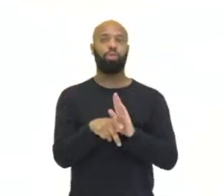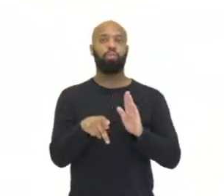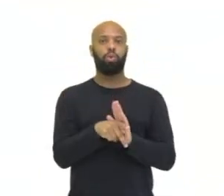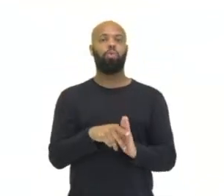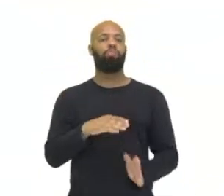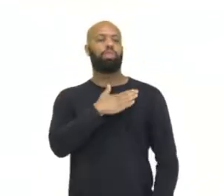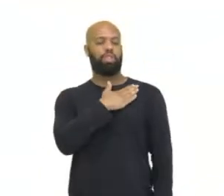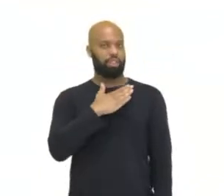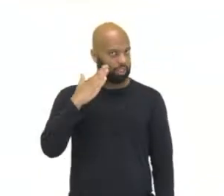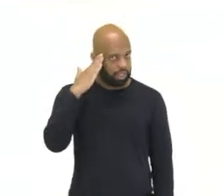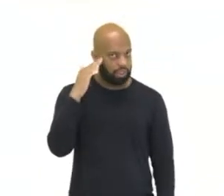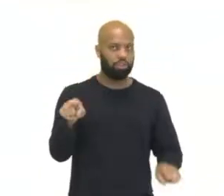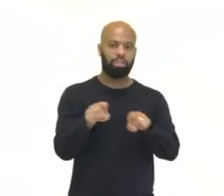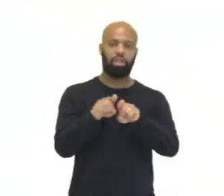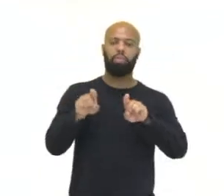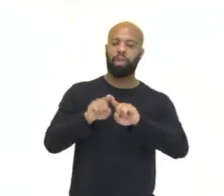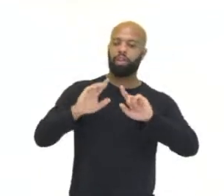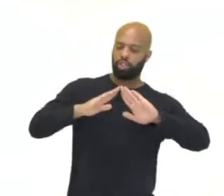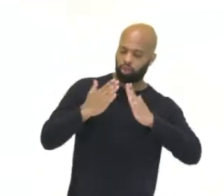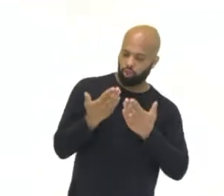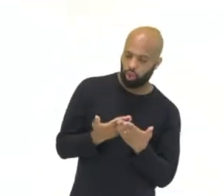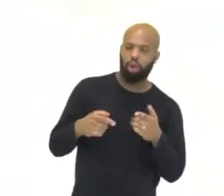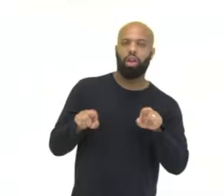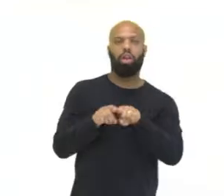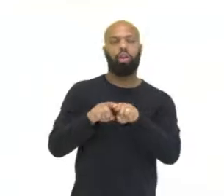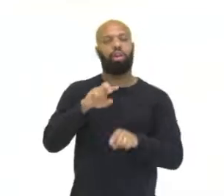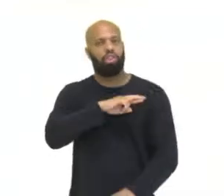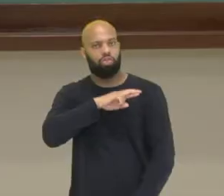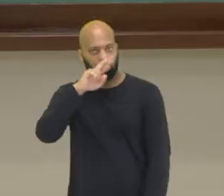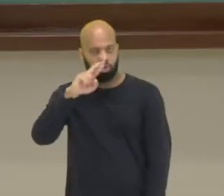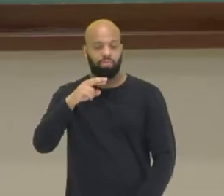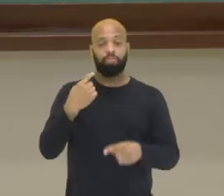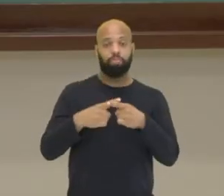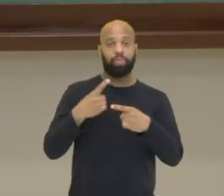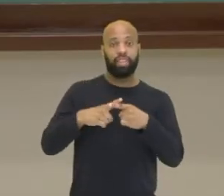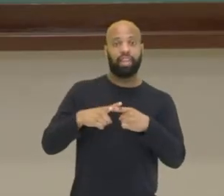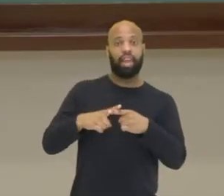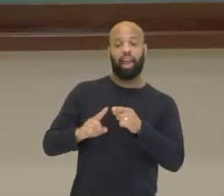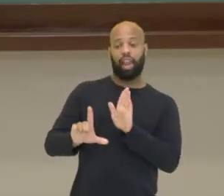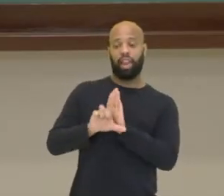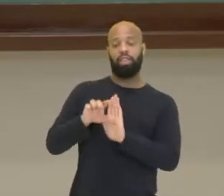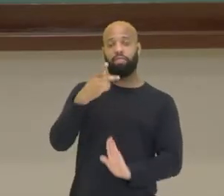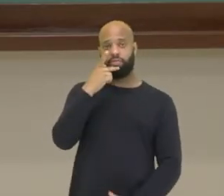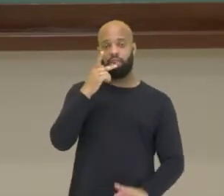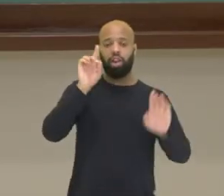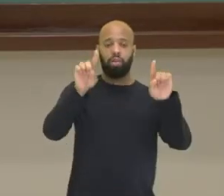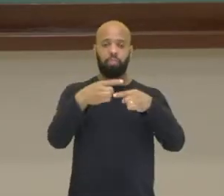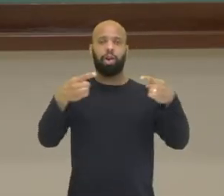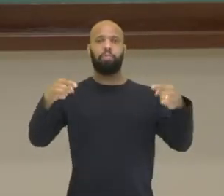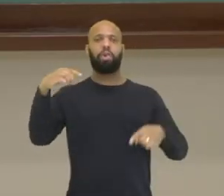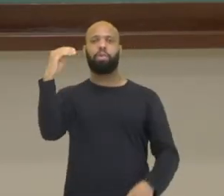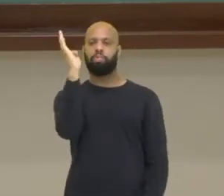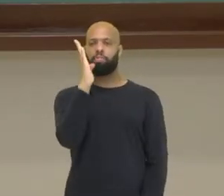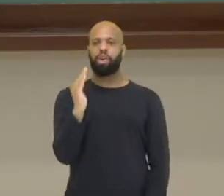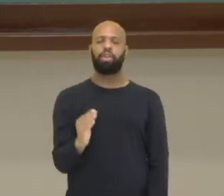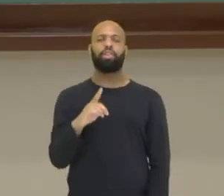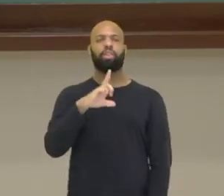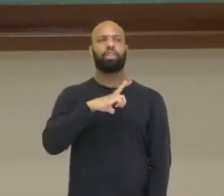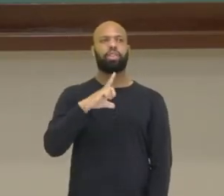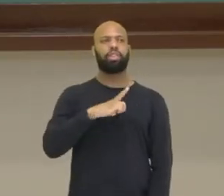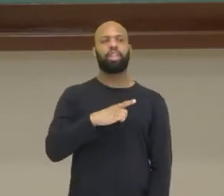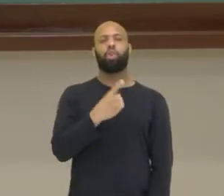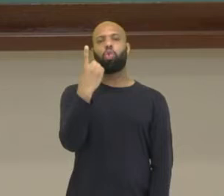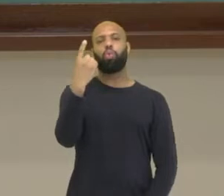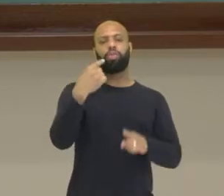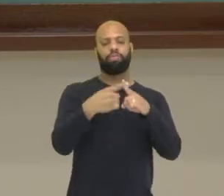culturais, escolares, né? A legislação nos diz que o hino brasileiro deve ser executado pelo menos